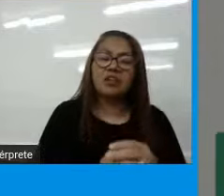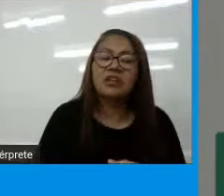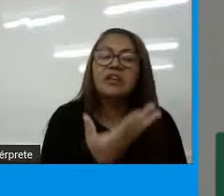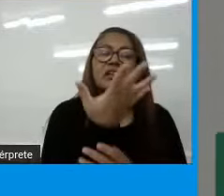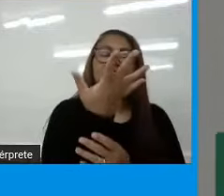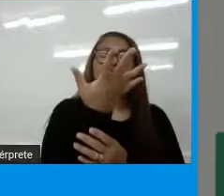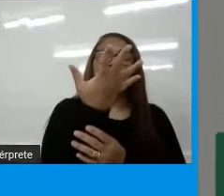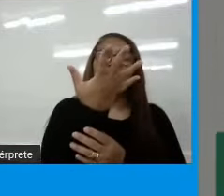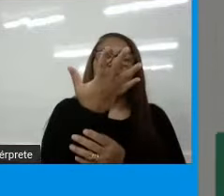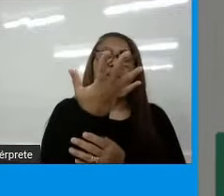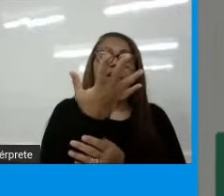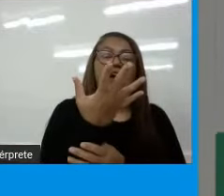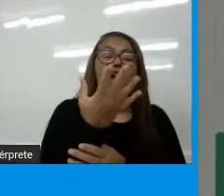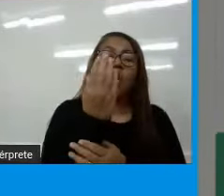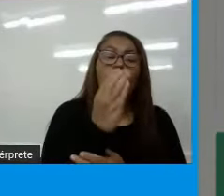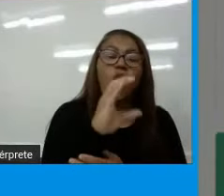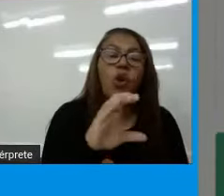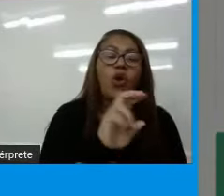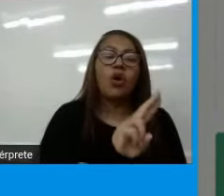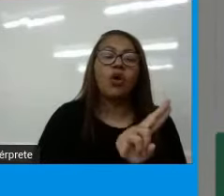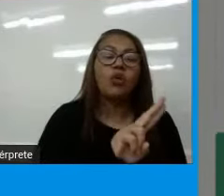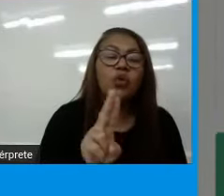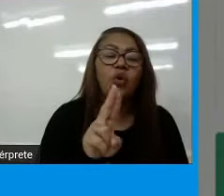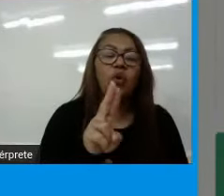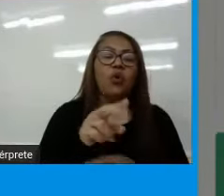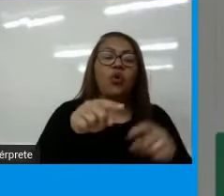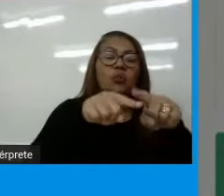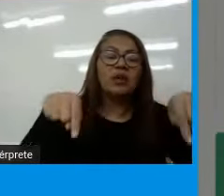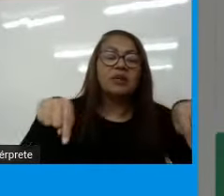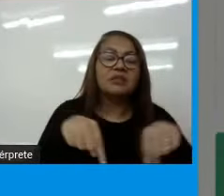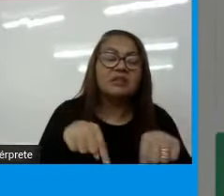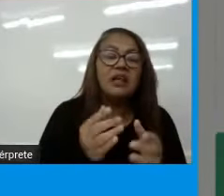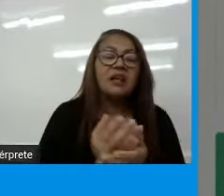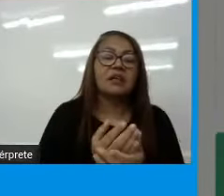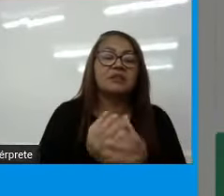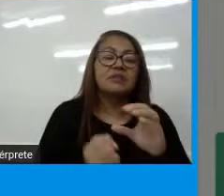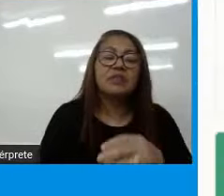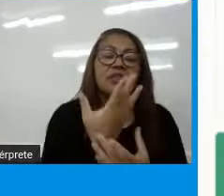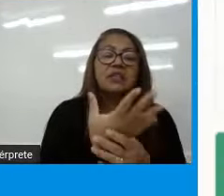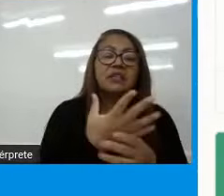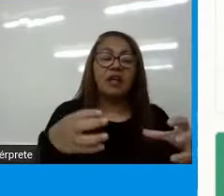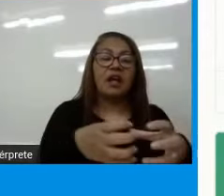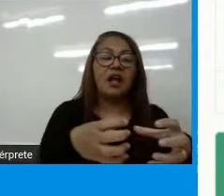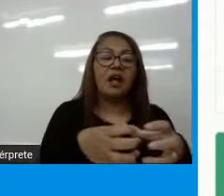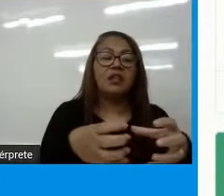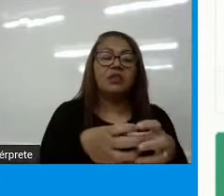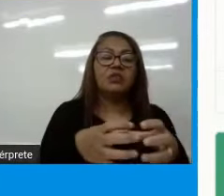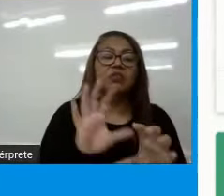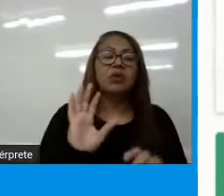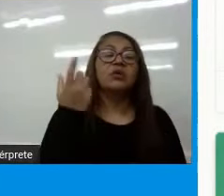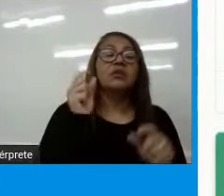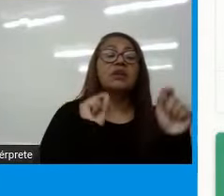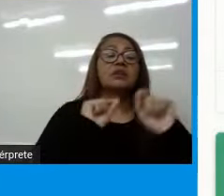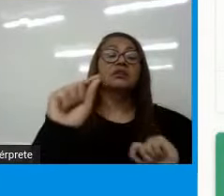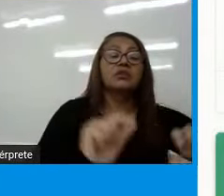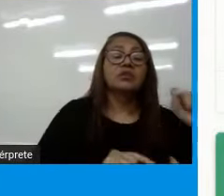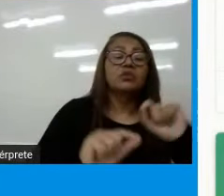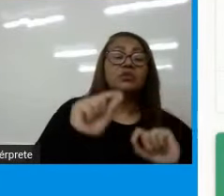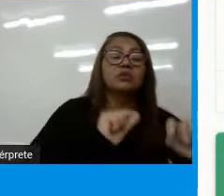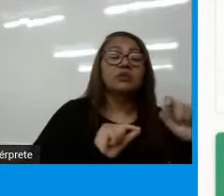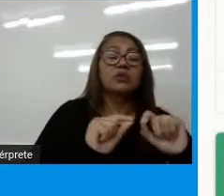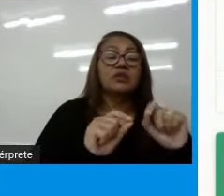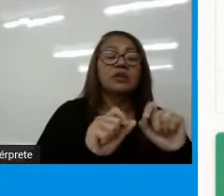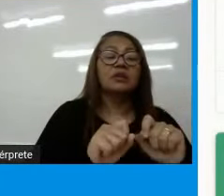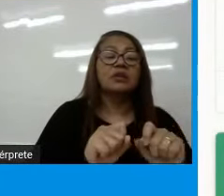sessão, o assunto, a sala. E aí, quando você cria a turma, o que é que acontece? aparece um quadradinho aí para você. Por exemplo, agora eu